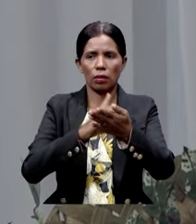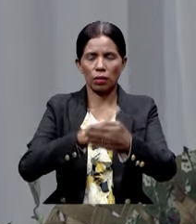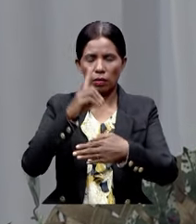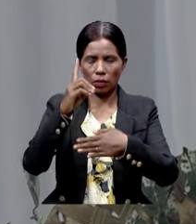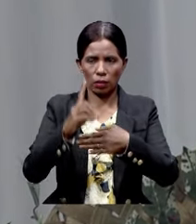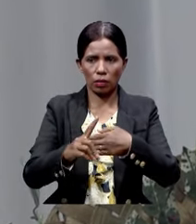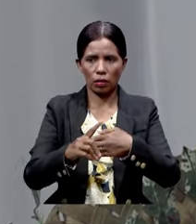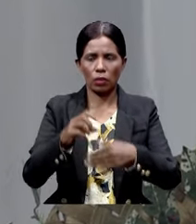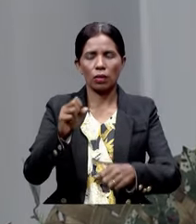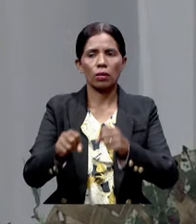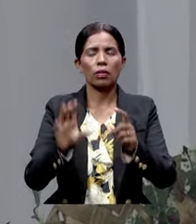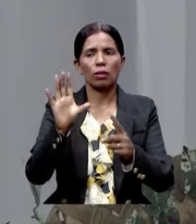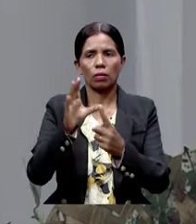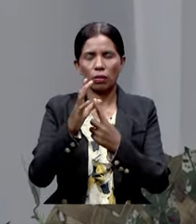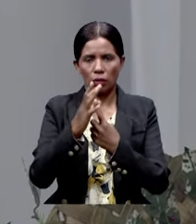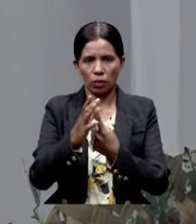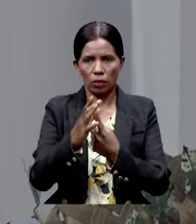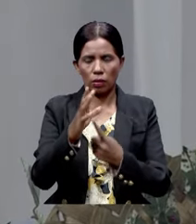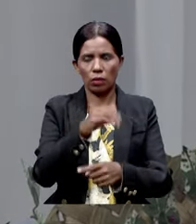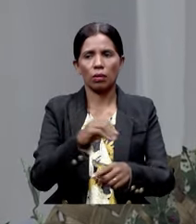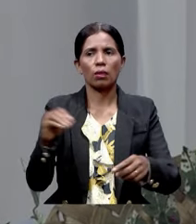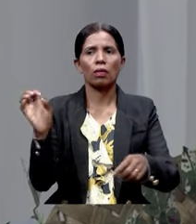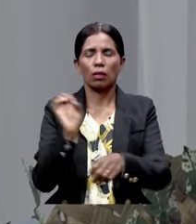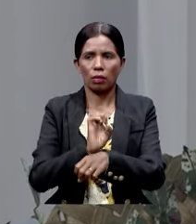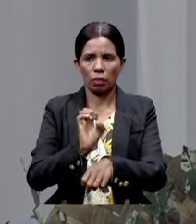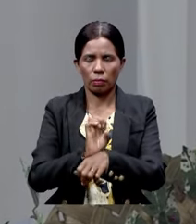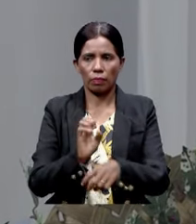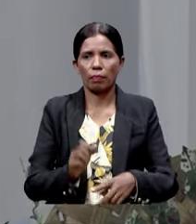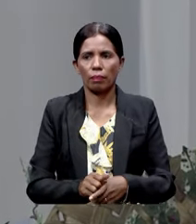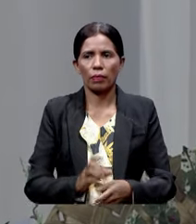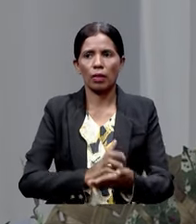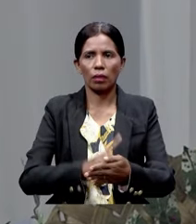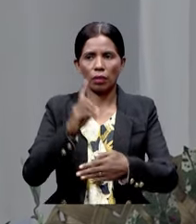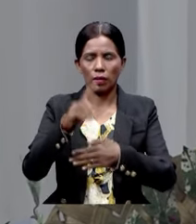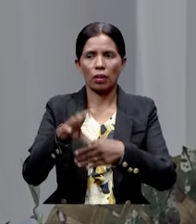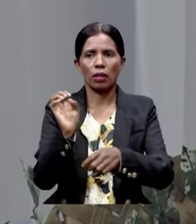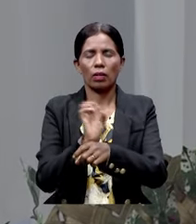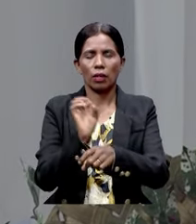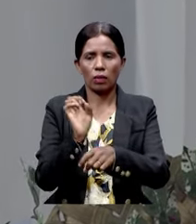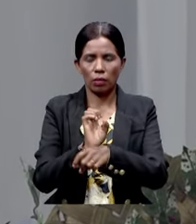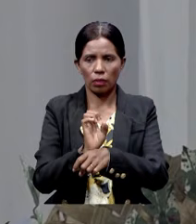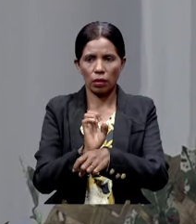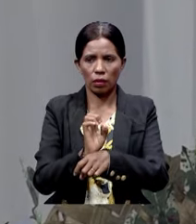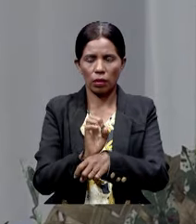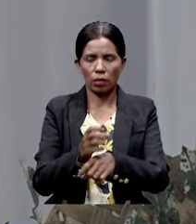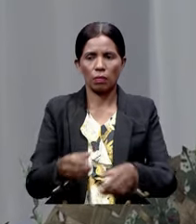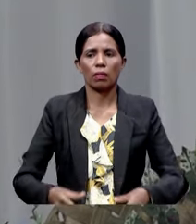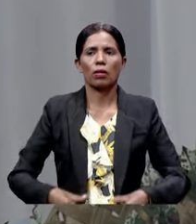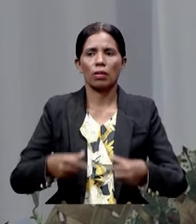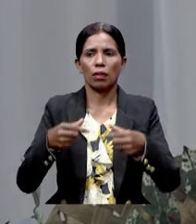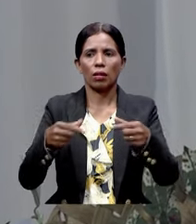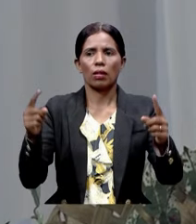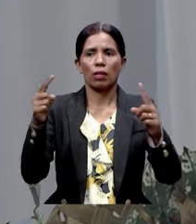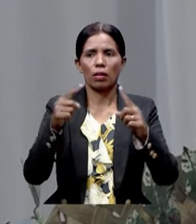sector sociocultural no economia. Desenvolvimento economia nebe maka orienta ba